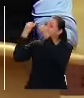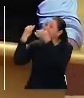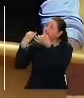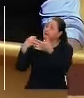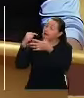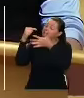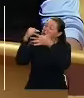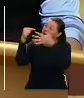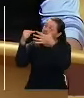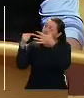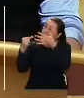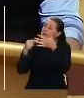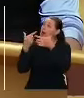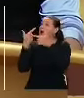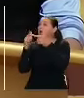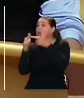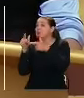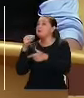explicação.